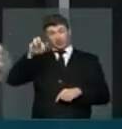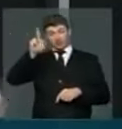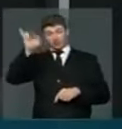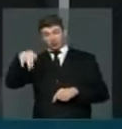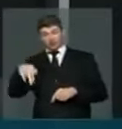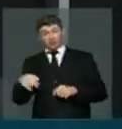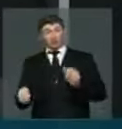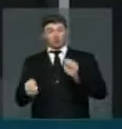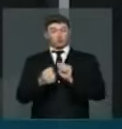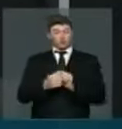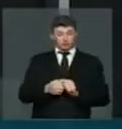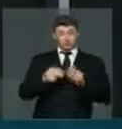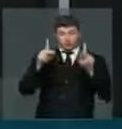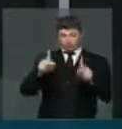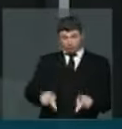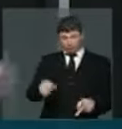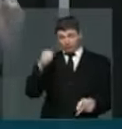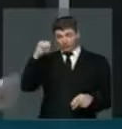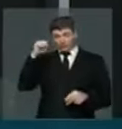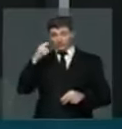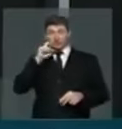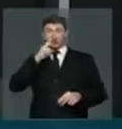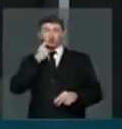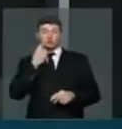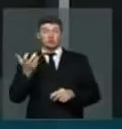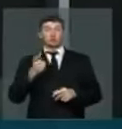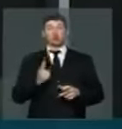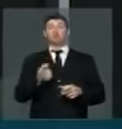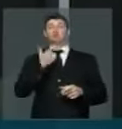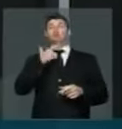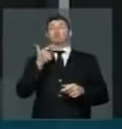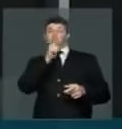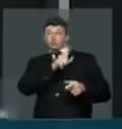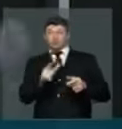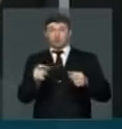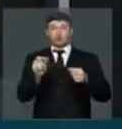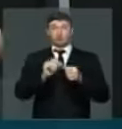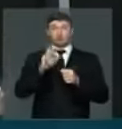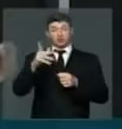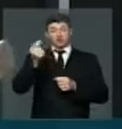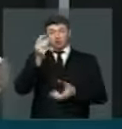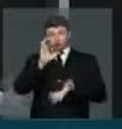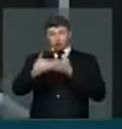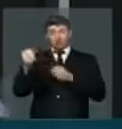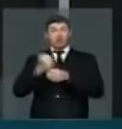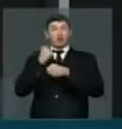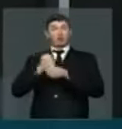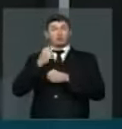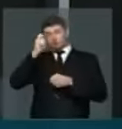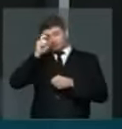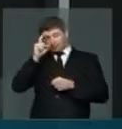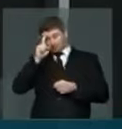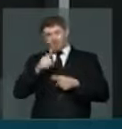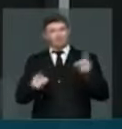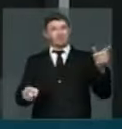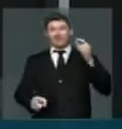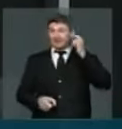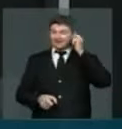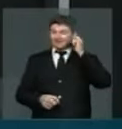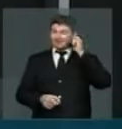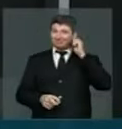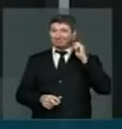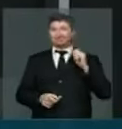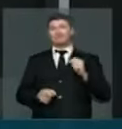Amorim, juntamente com o povo de Sergipe, que sonha pelo Hospital do Câncer, viabilizou, que foram os recursos para a construção do Hospital do Câncer, mas a